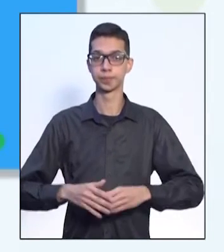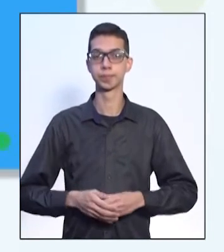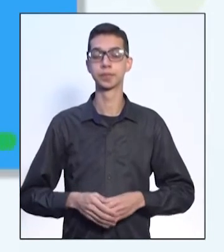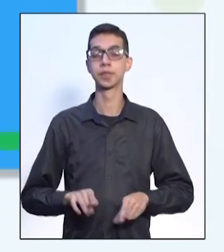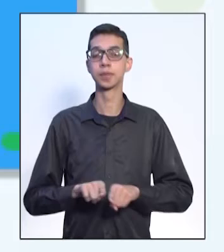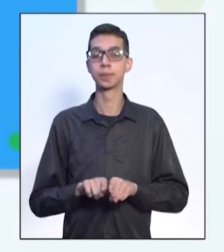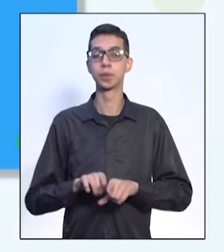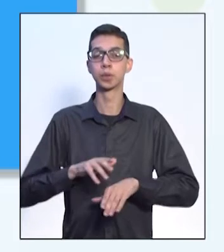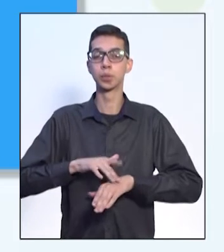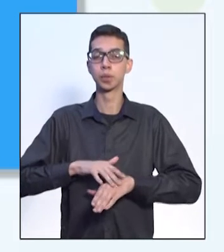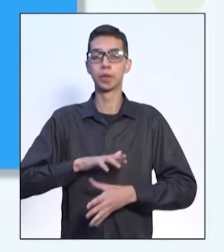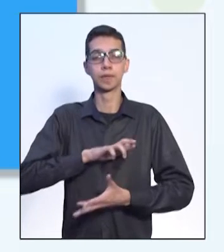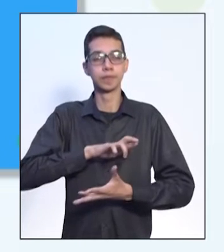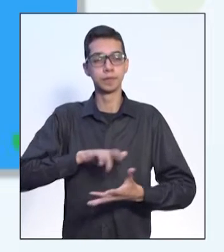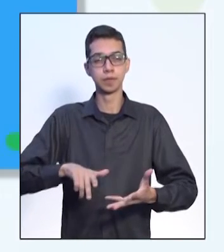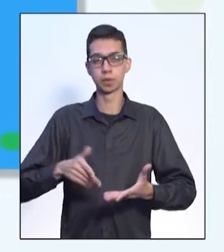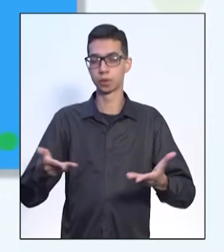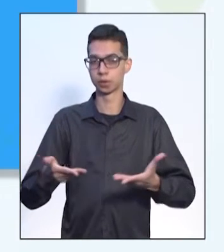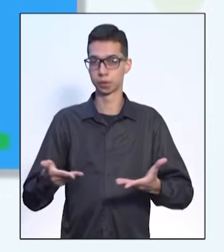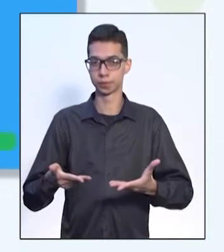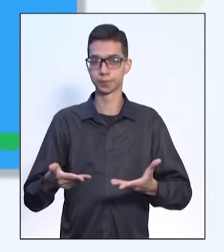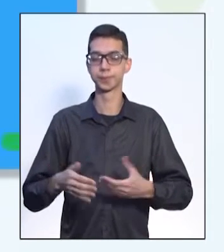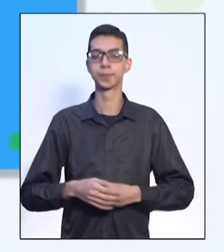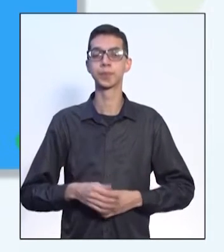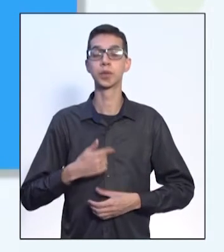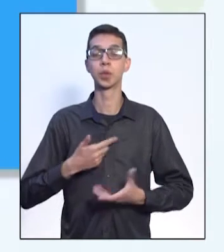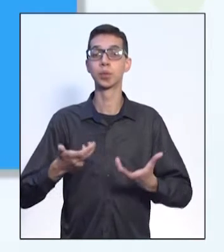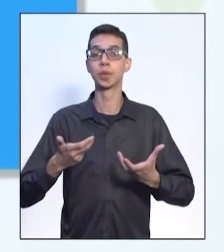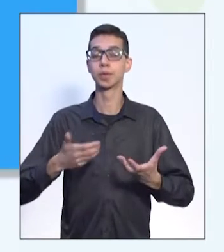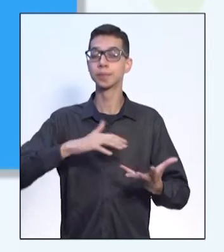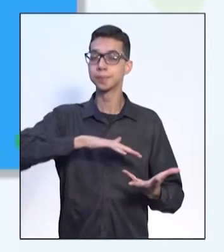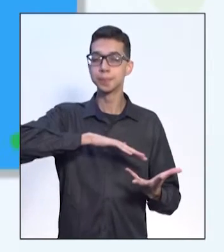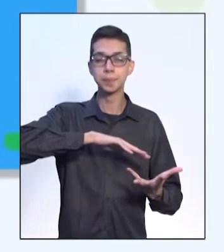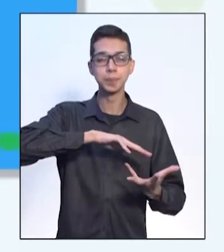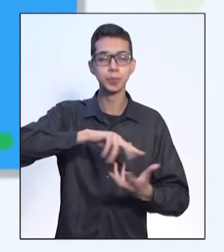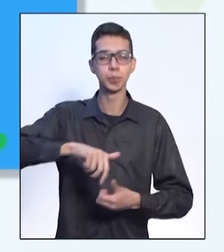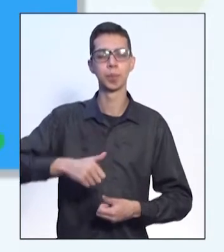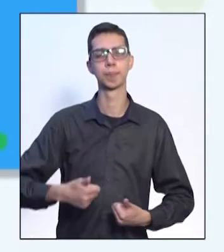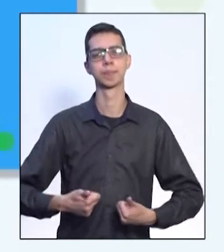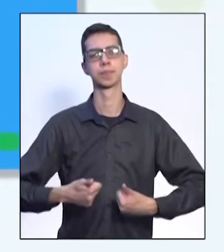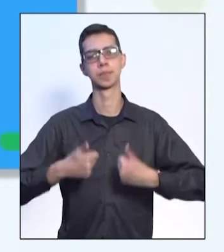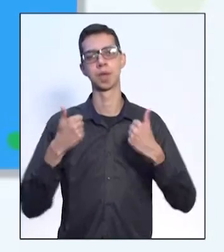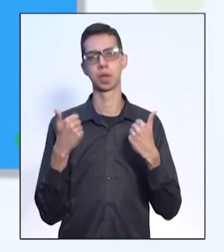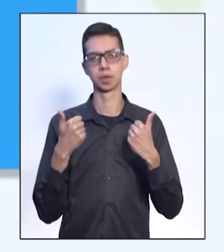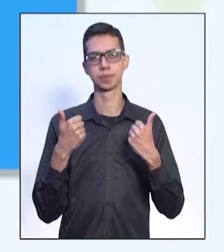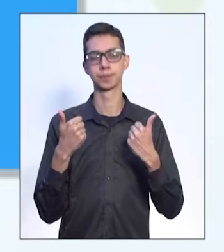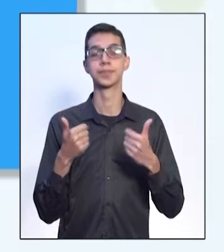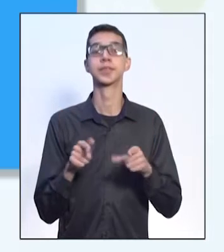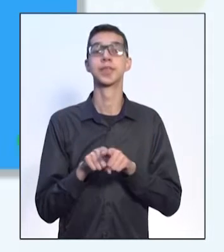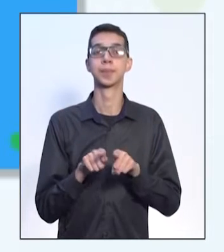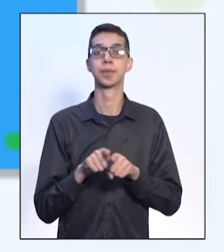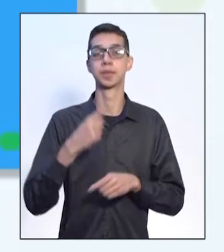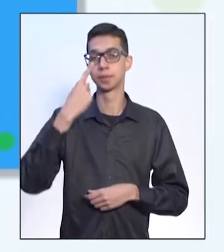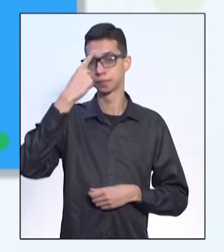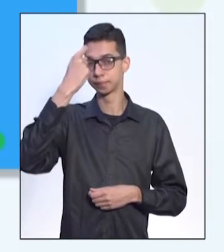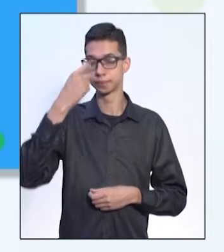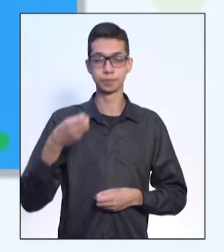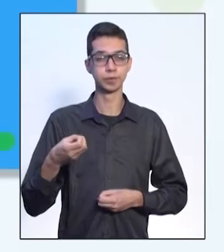estamos enfrentando agora, o mundo melhor e a inovação, ou seja, sempre inovar